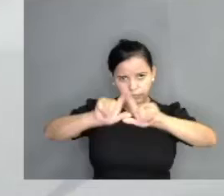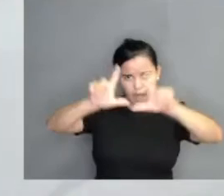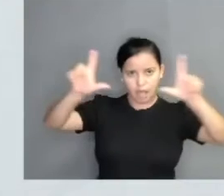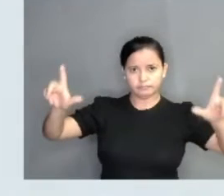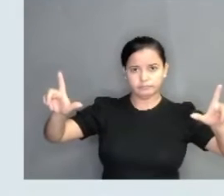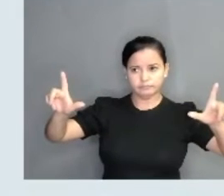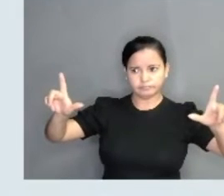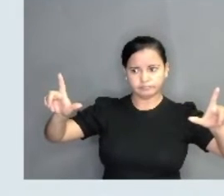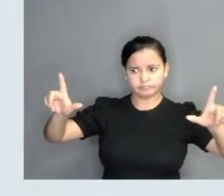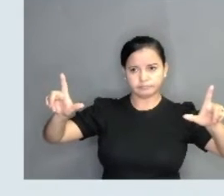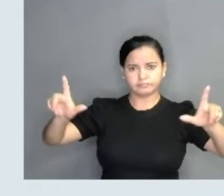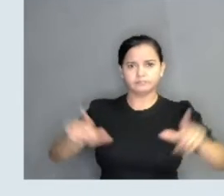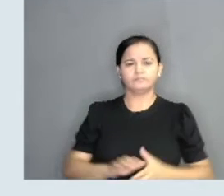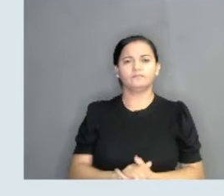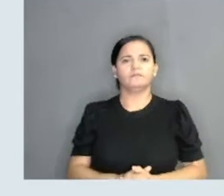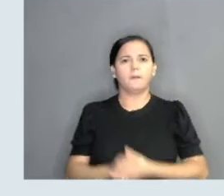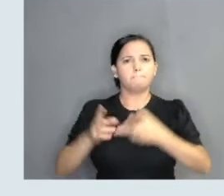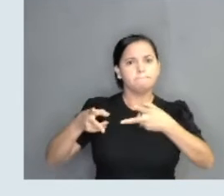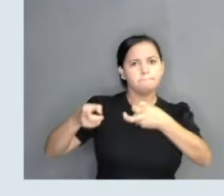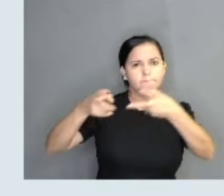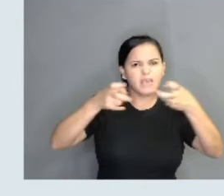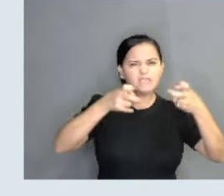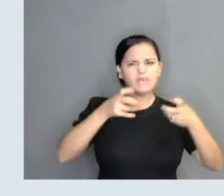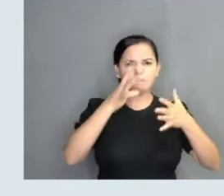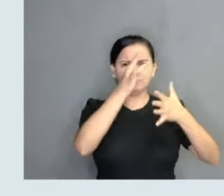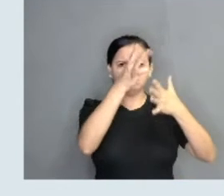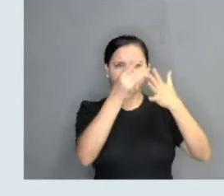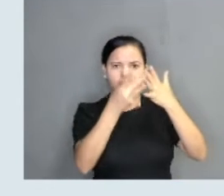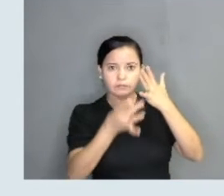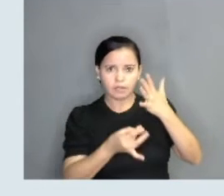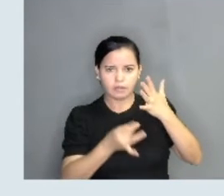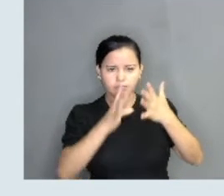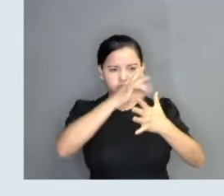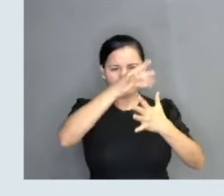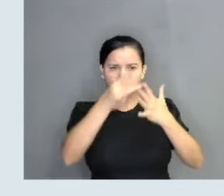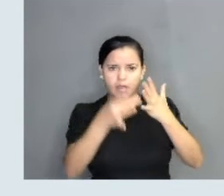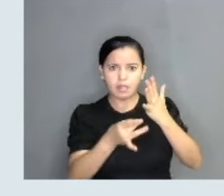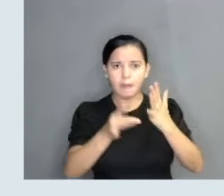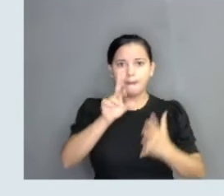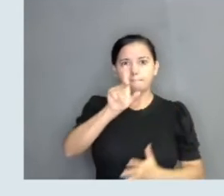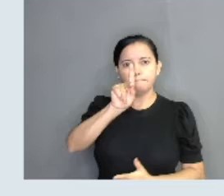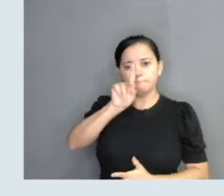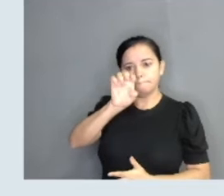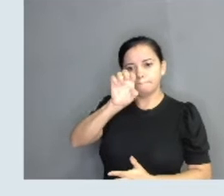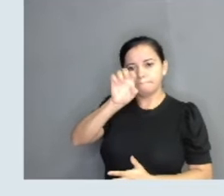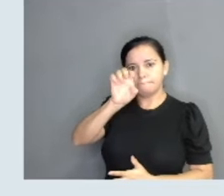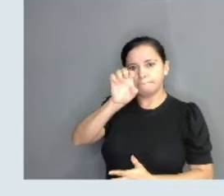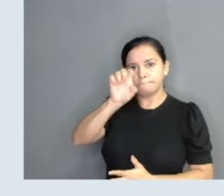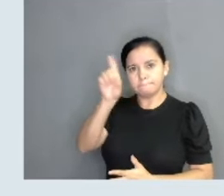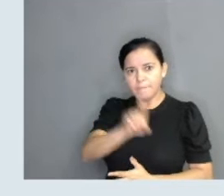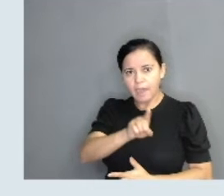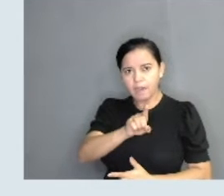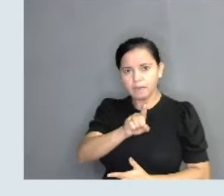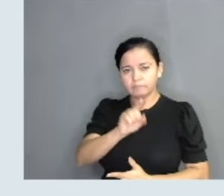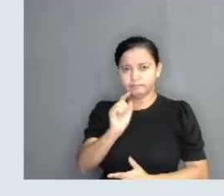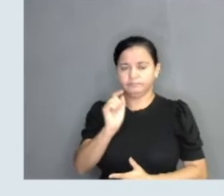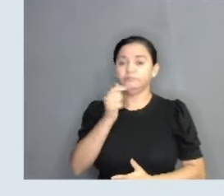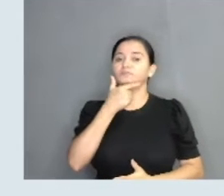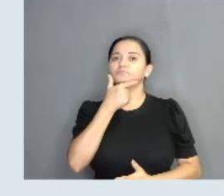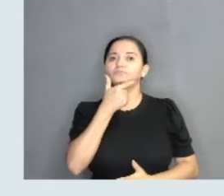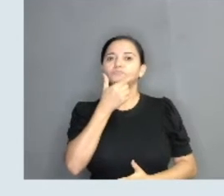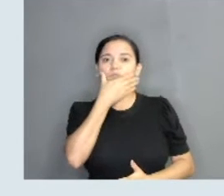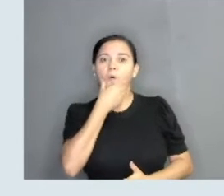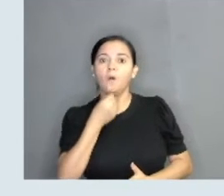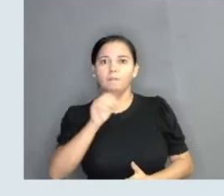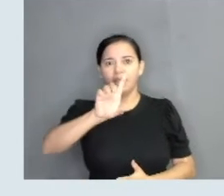imagem. Tá? Percebam os detalhes aí dos pés de Davi, da escultura